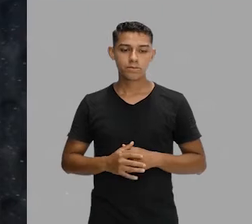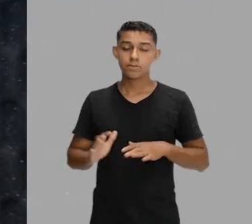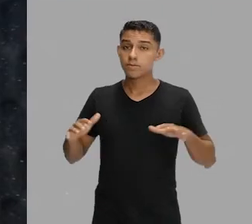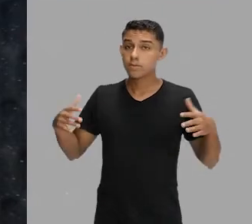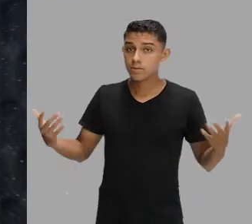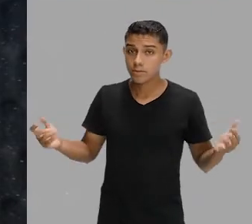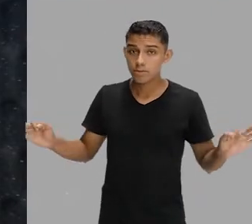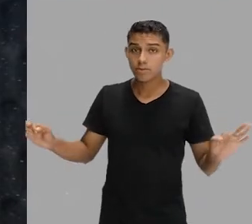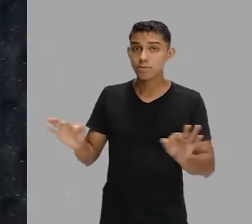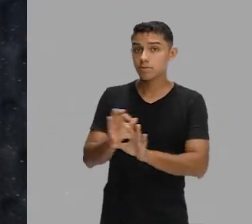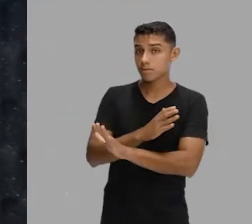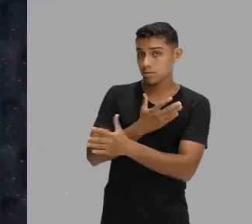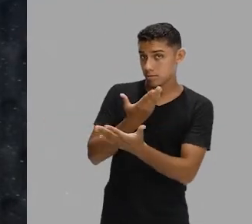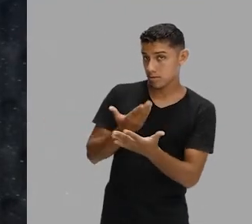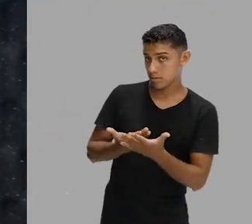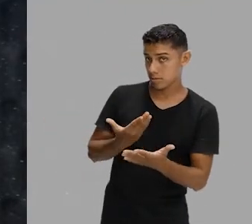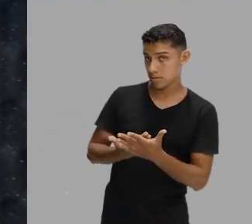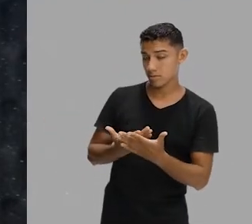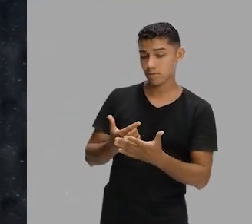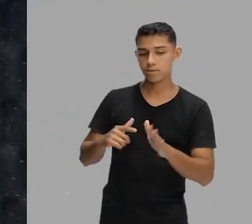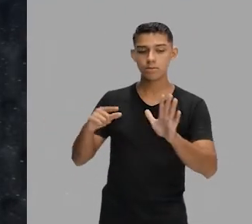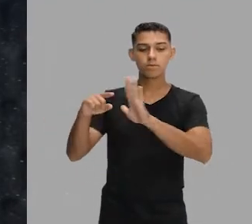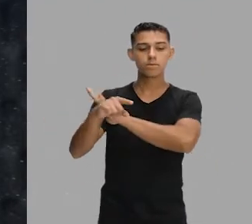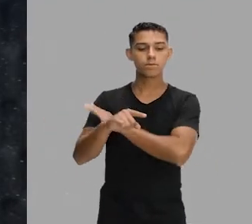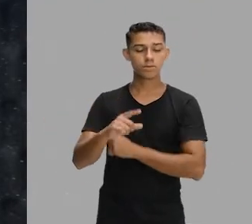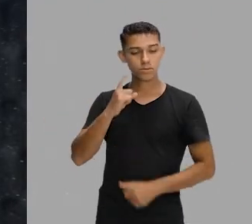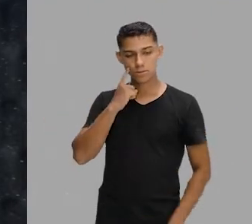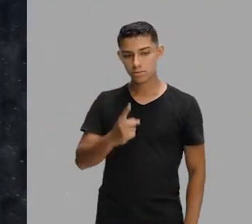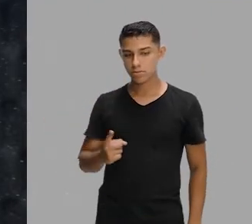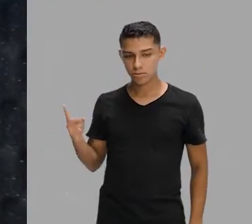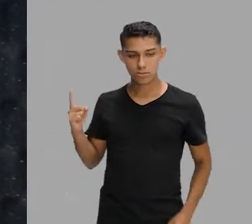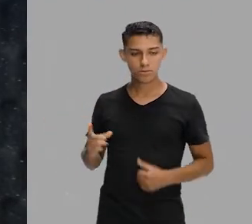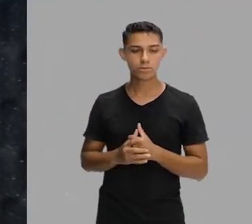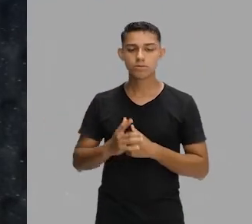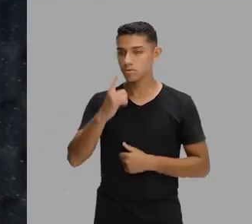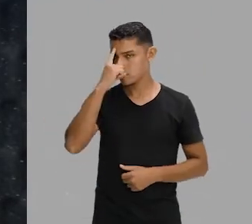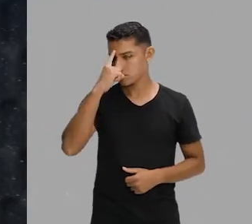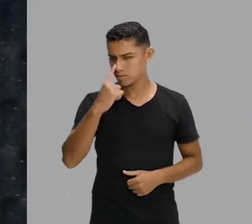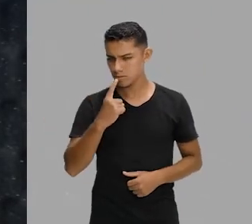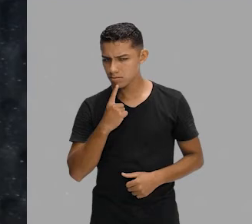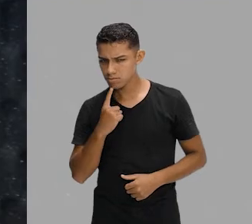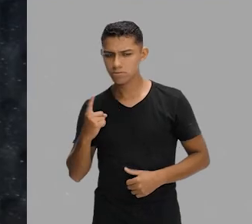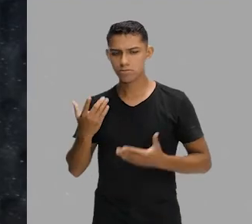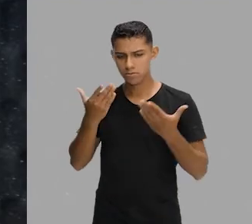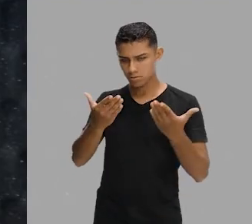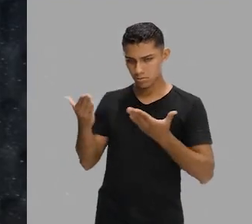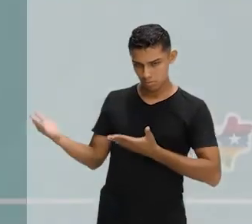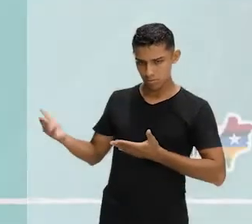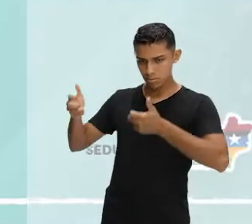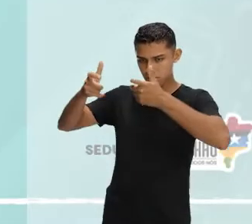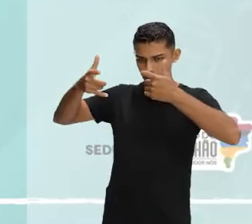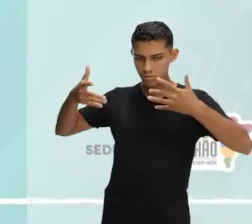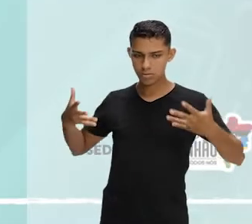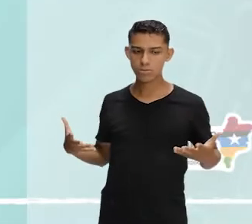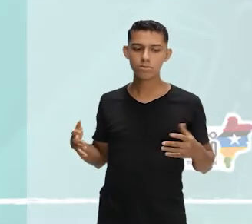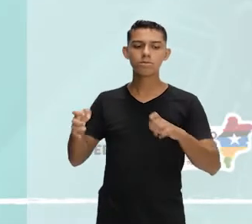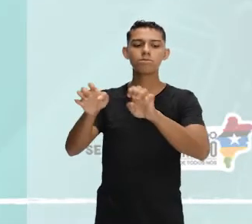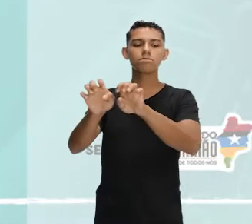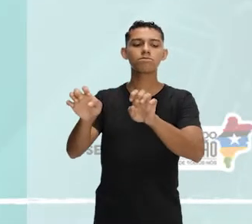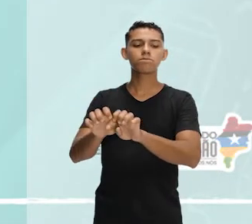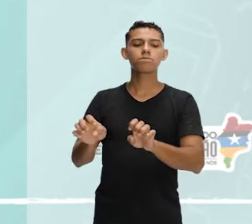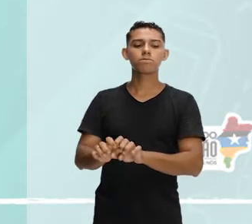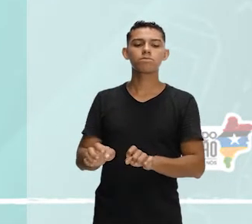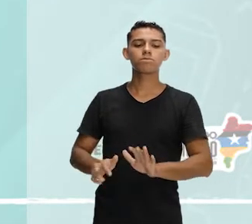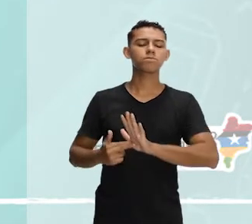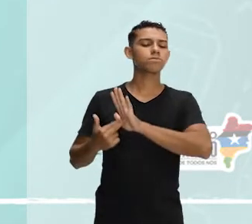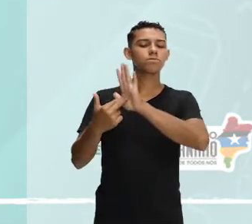E vamos fechar com algumas questões. Observe aqui na tela. As figuras a seguir representam